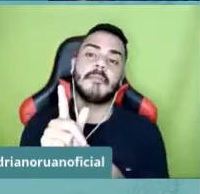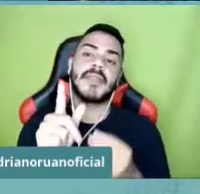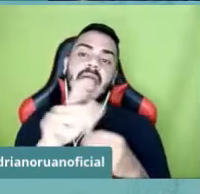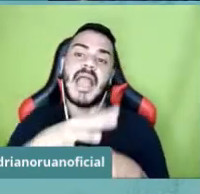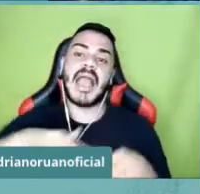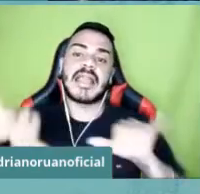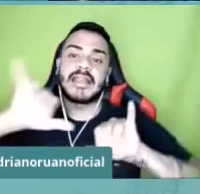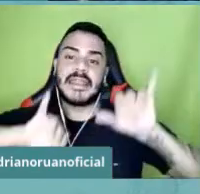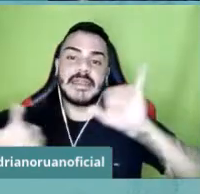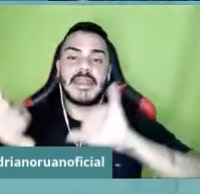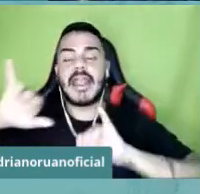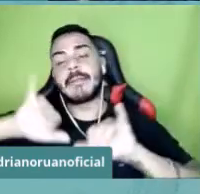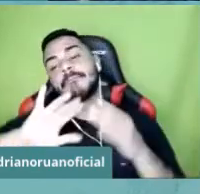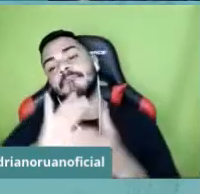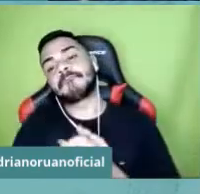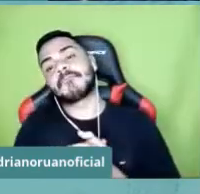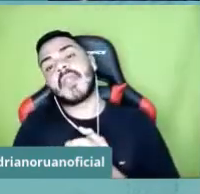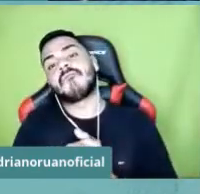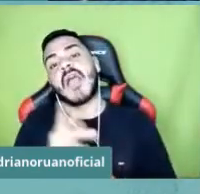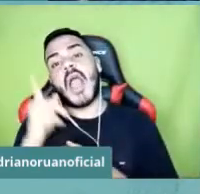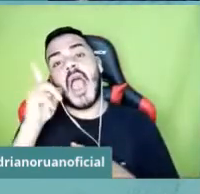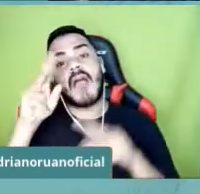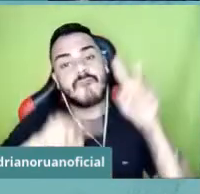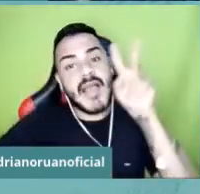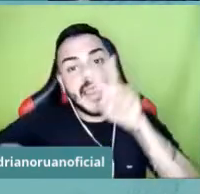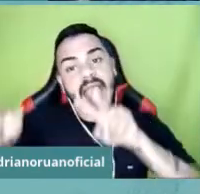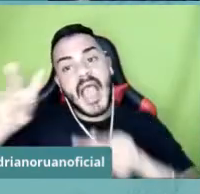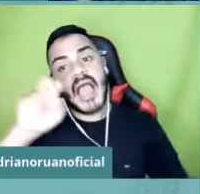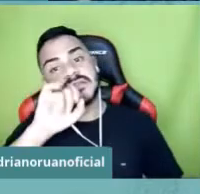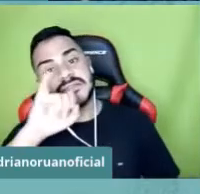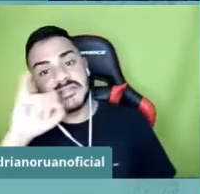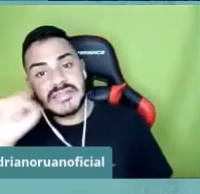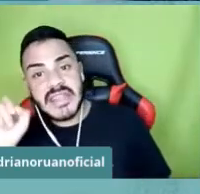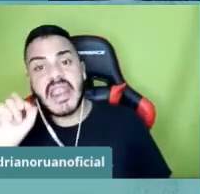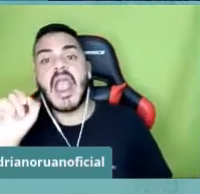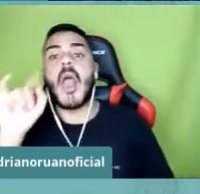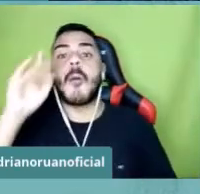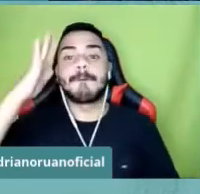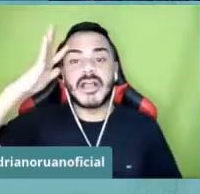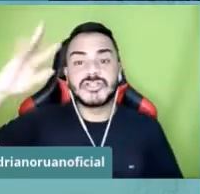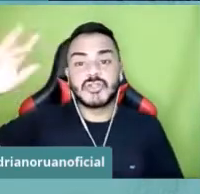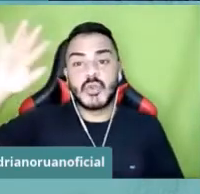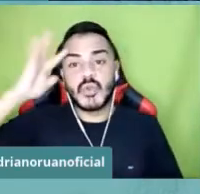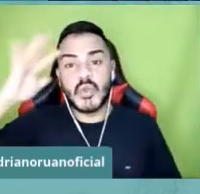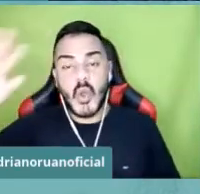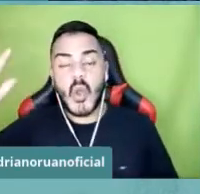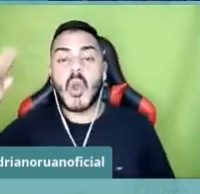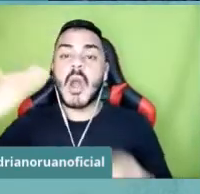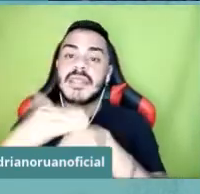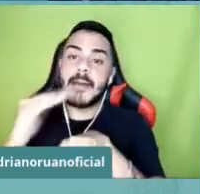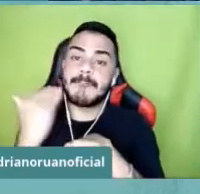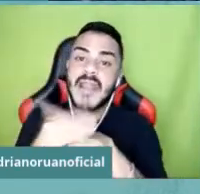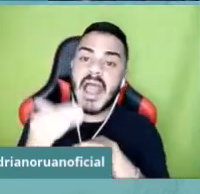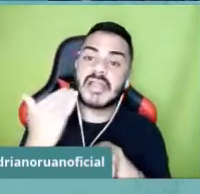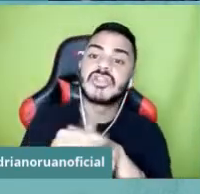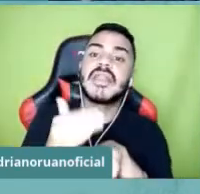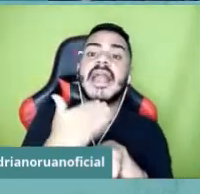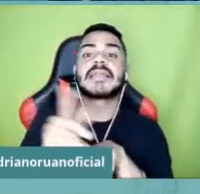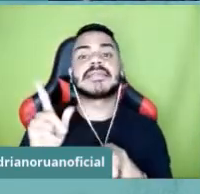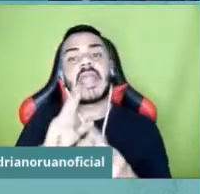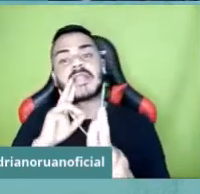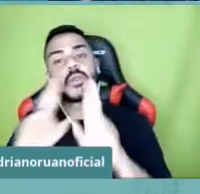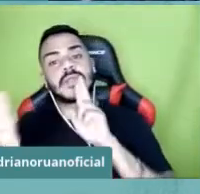fase pré-clínica, a gente vai avaliar se aquilo que a gente imaginou, na prática, traz algum resultado